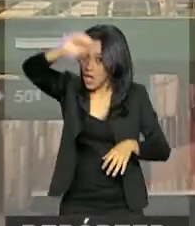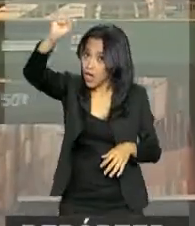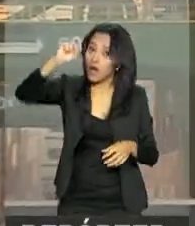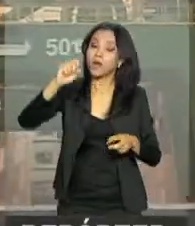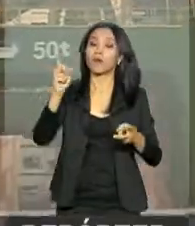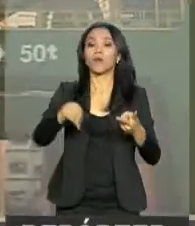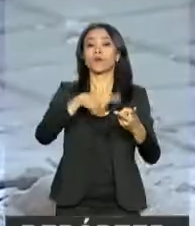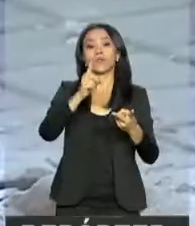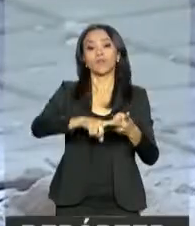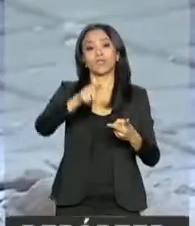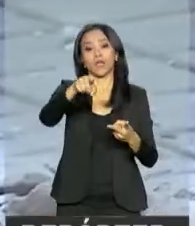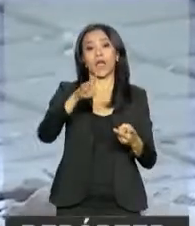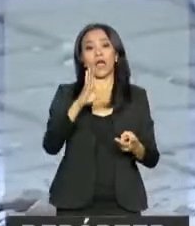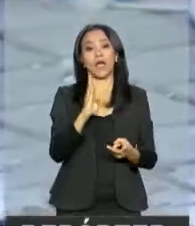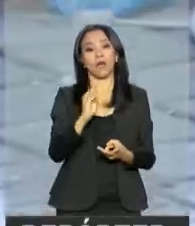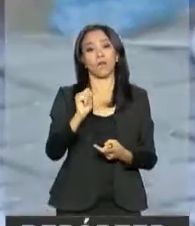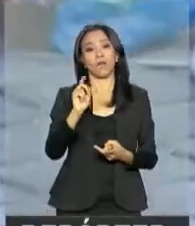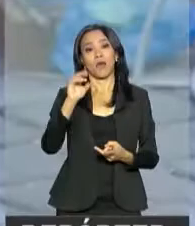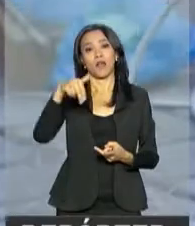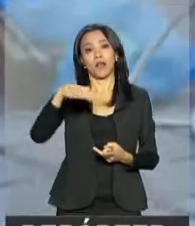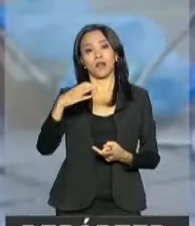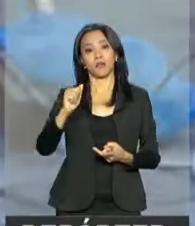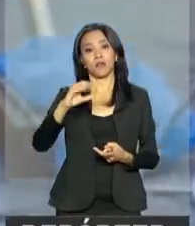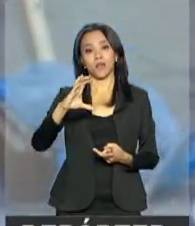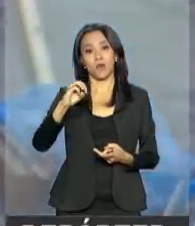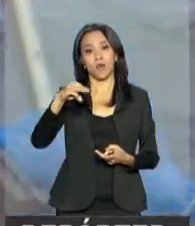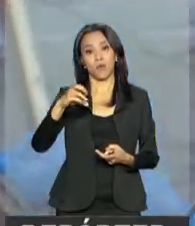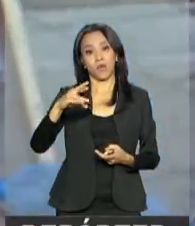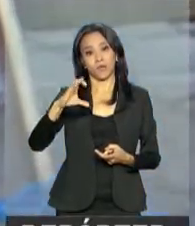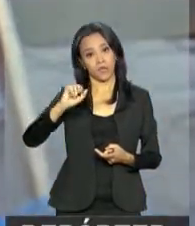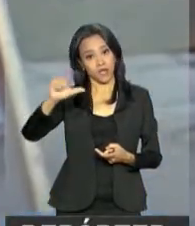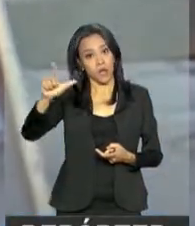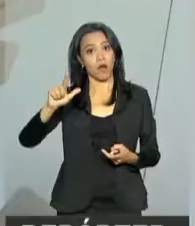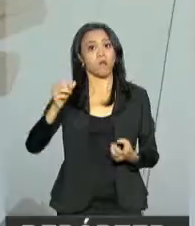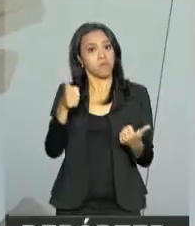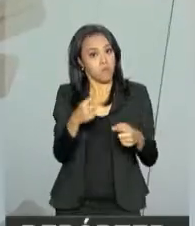comercial positiva e à geração de empregos.